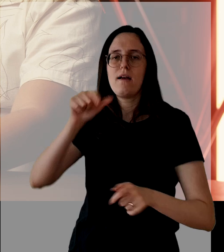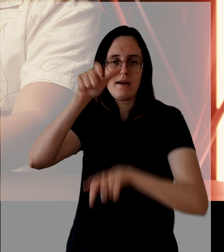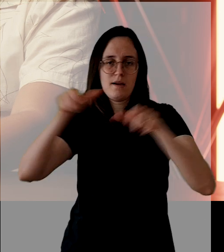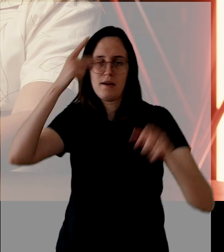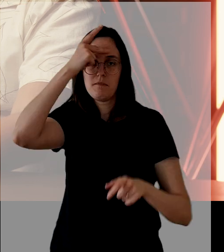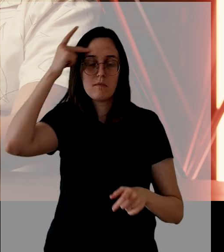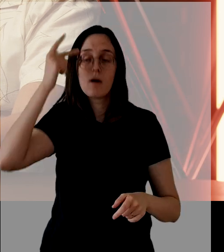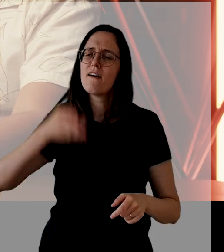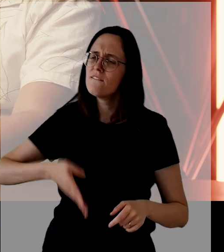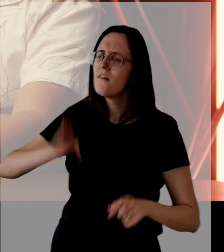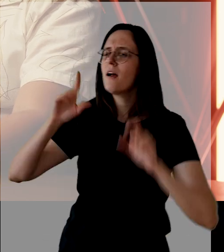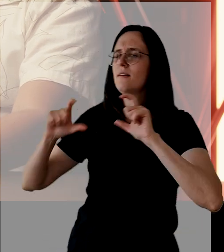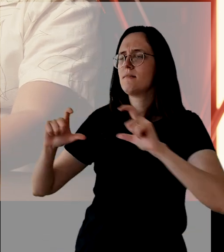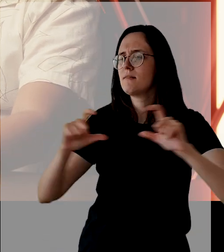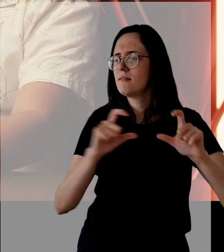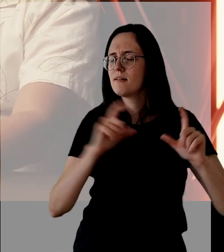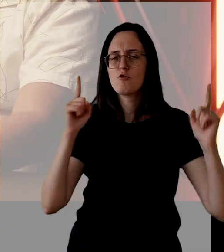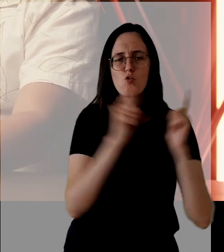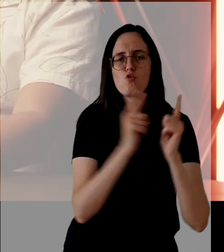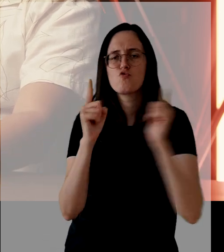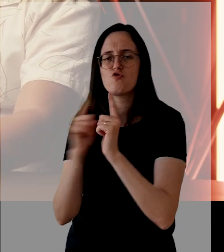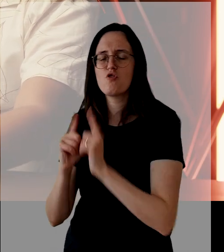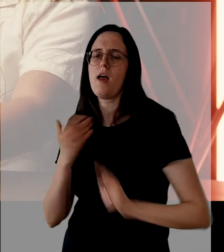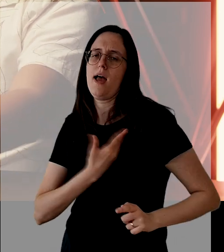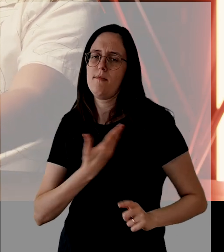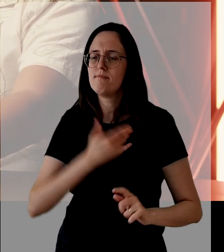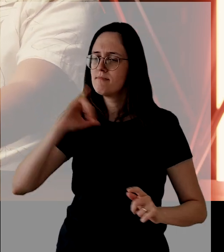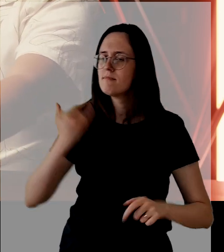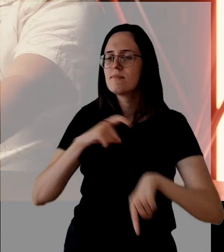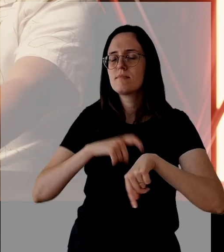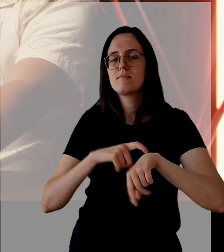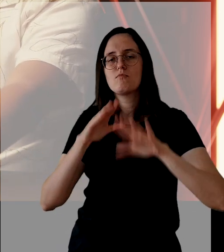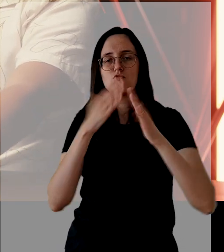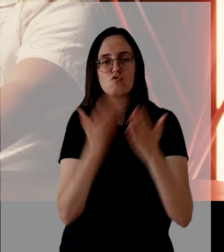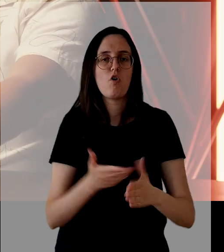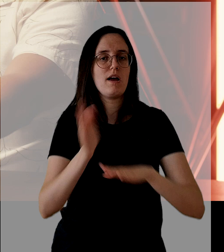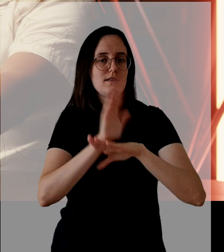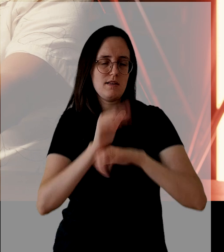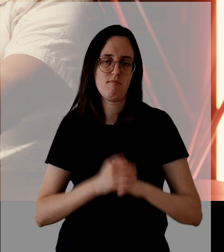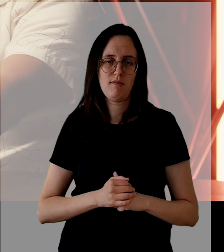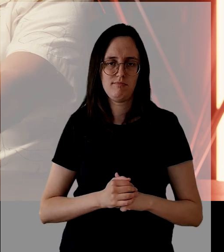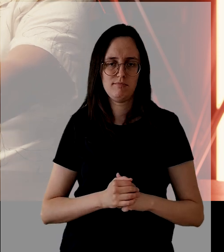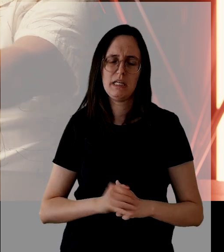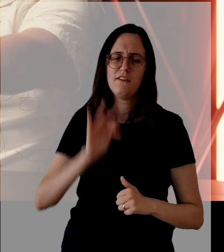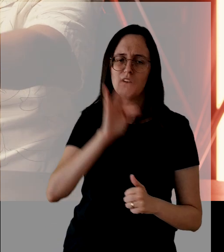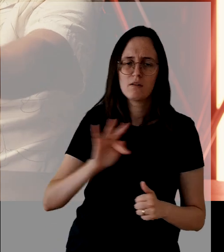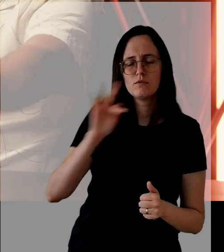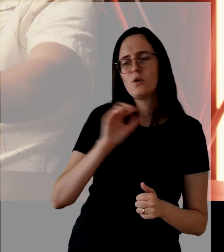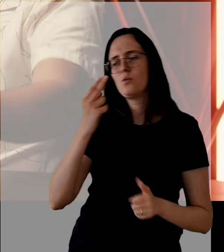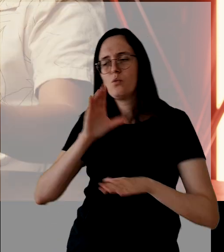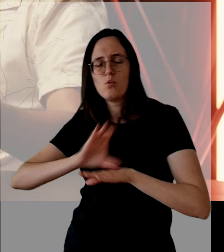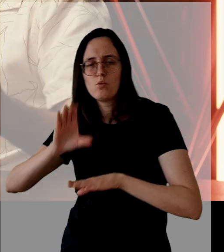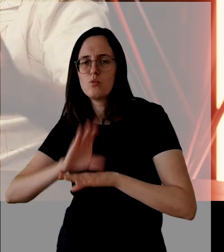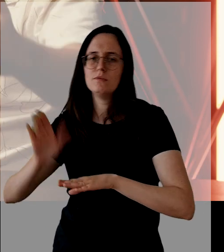pessoas, sim, vá fotografar os curtas dos amigos, aproveita o tempo da escola de cinema, seja a faculdade ou do